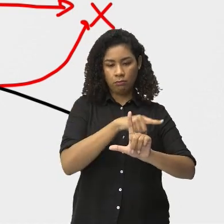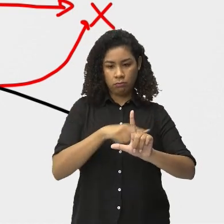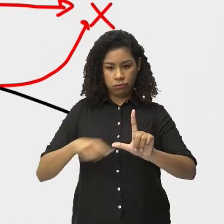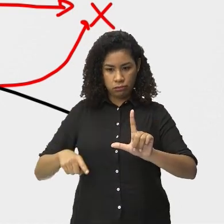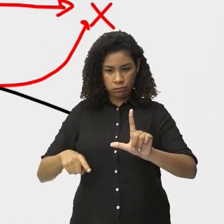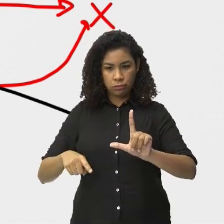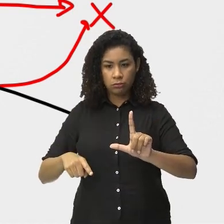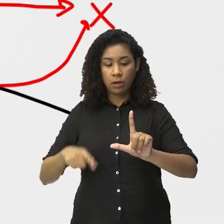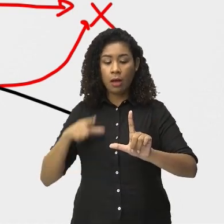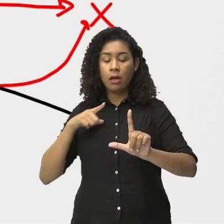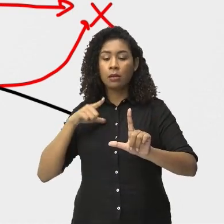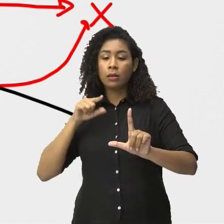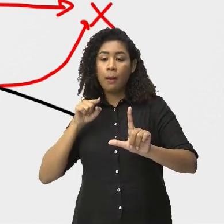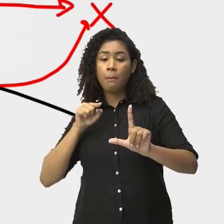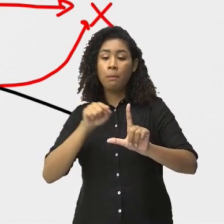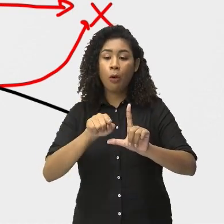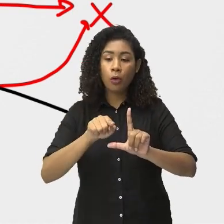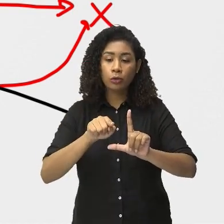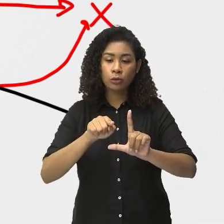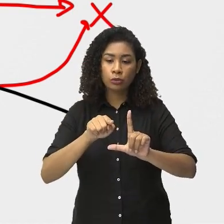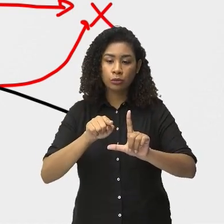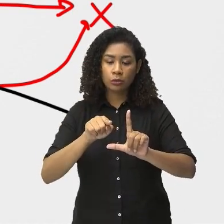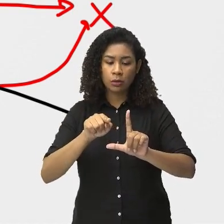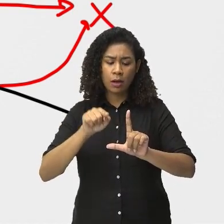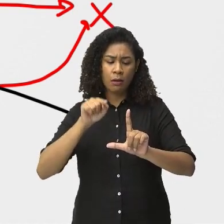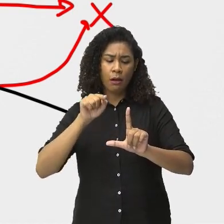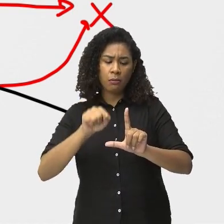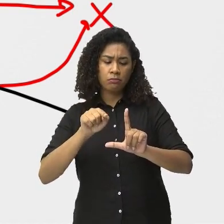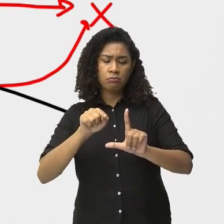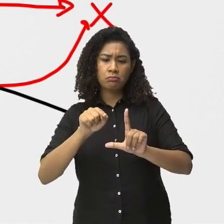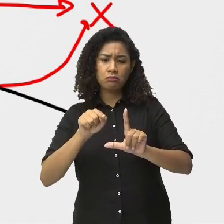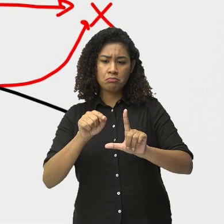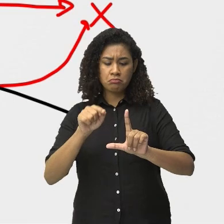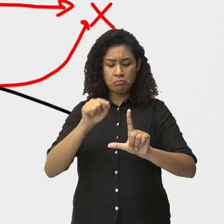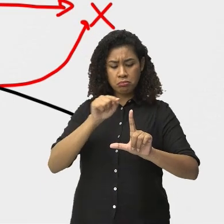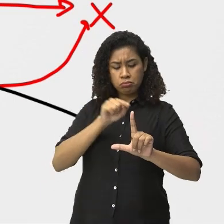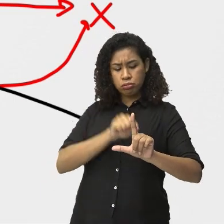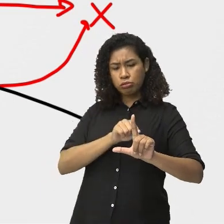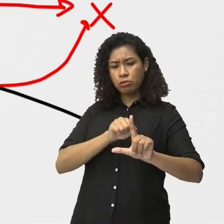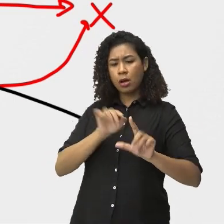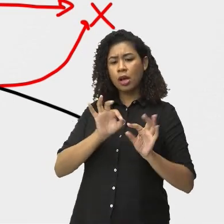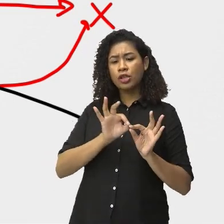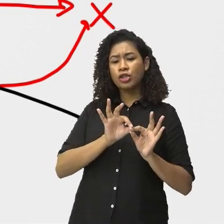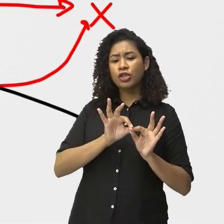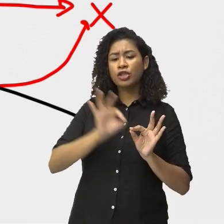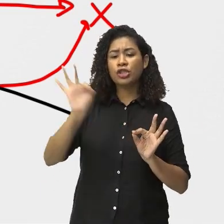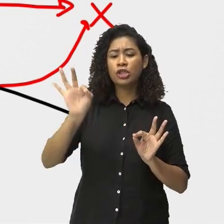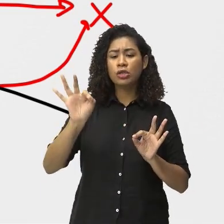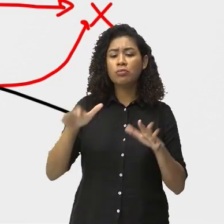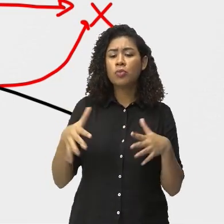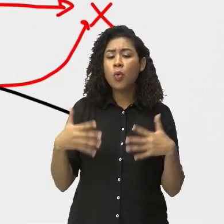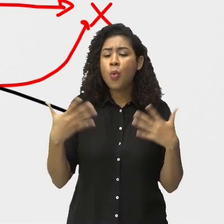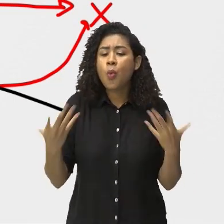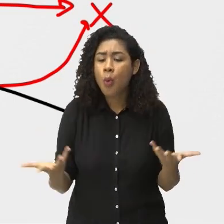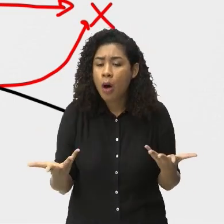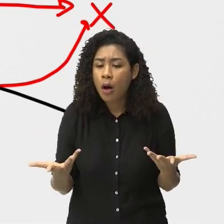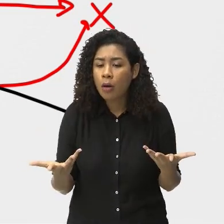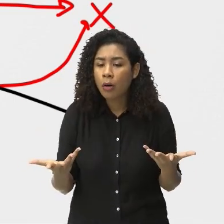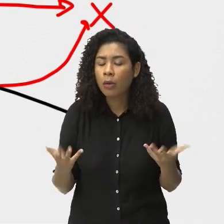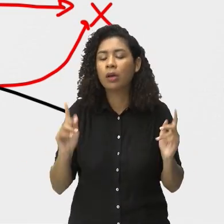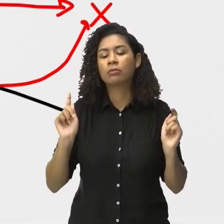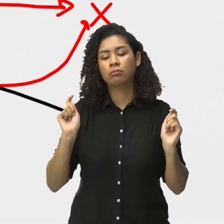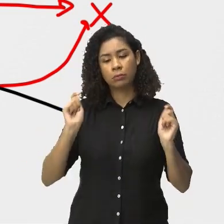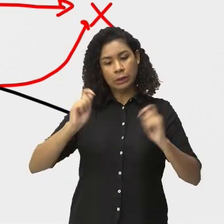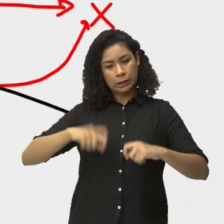uma distância, e essa distância ela pode ser calculada, vejam, né? Existe aí uma